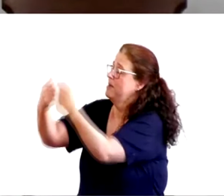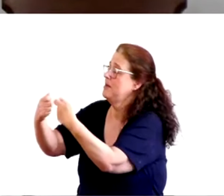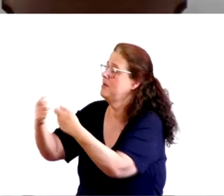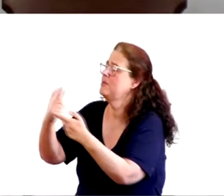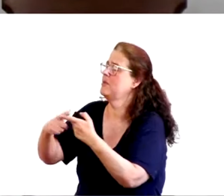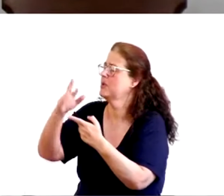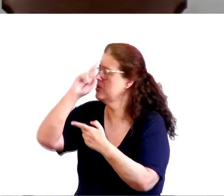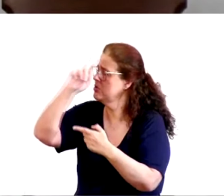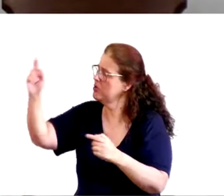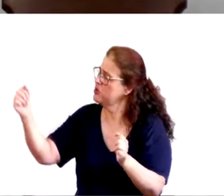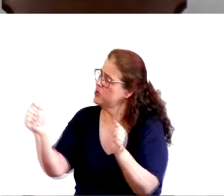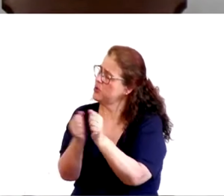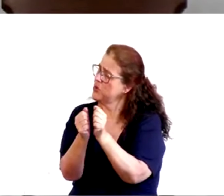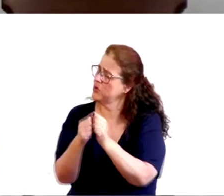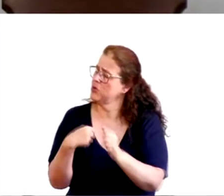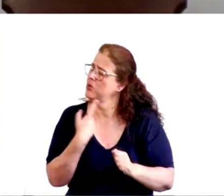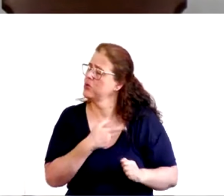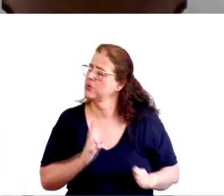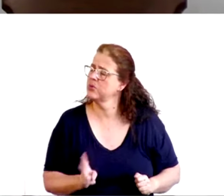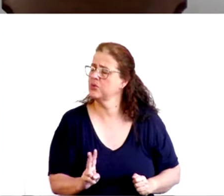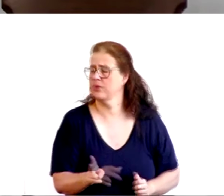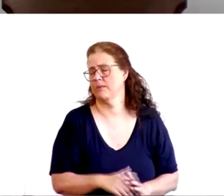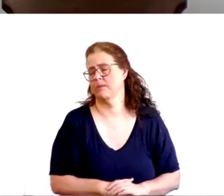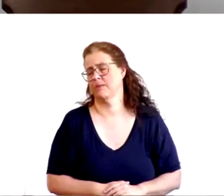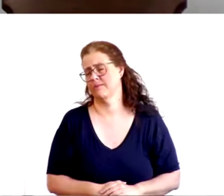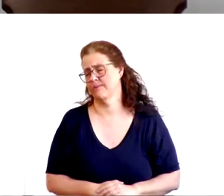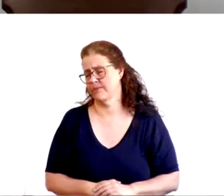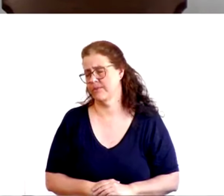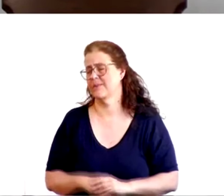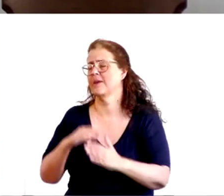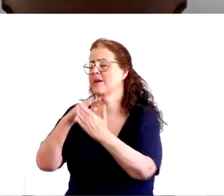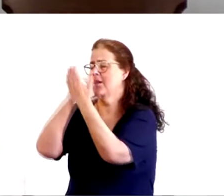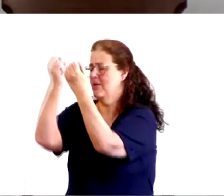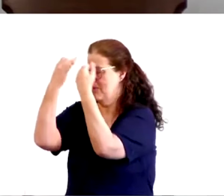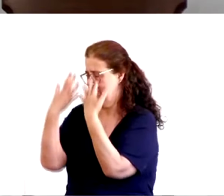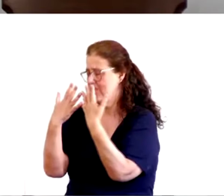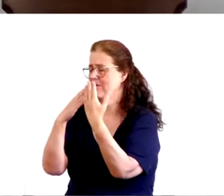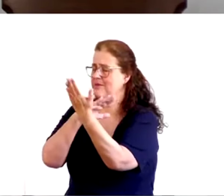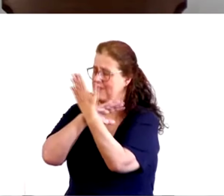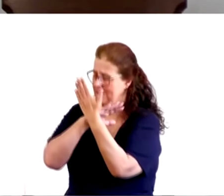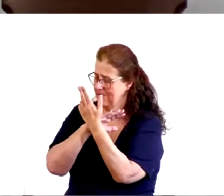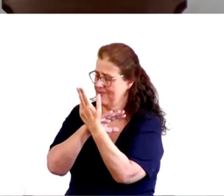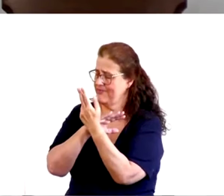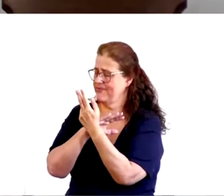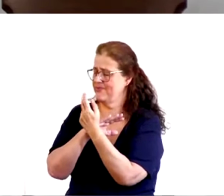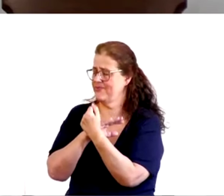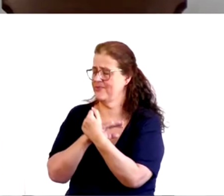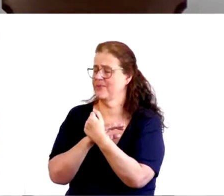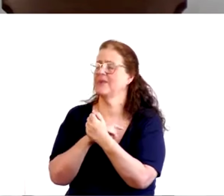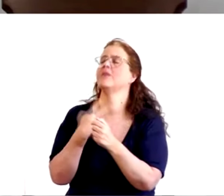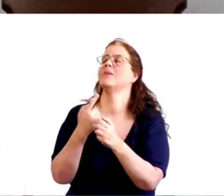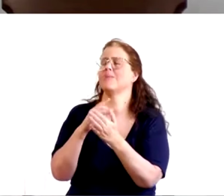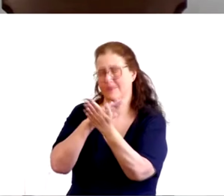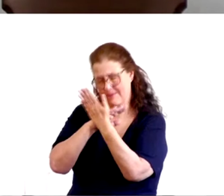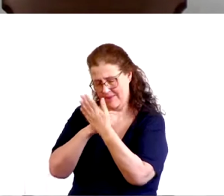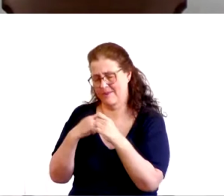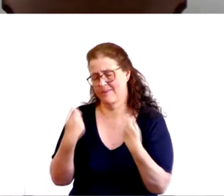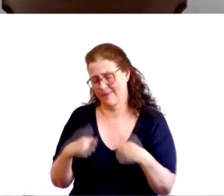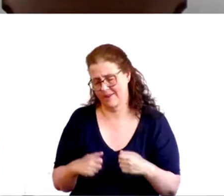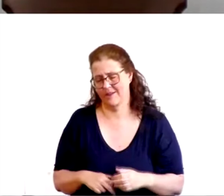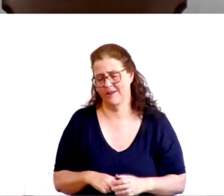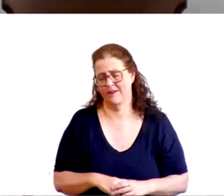de cada decisão. Abençoa-nos, guarde-nos. Nós precisamos deste Teu cuidado, Senhor. Assim